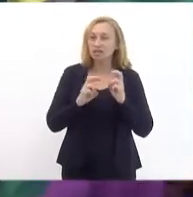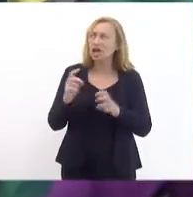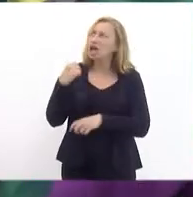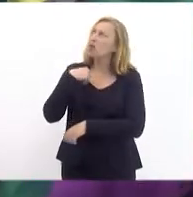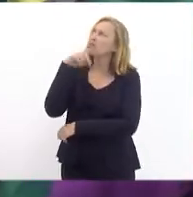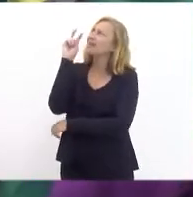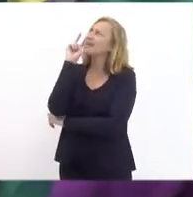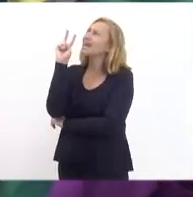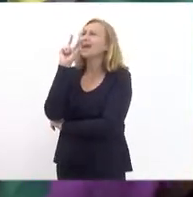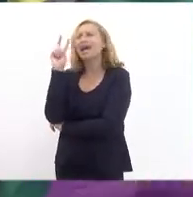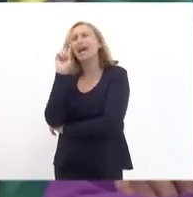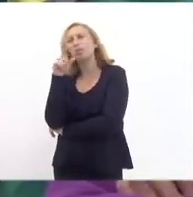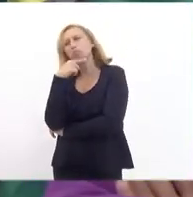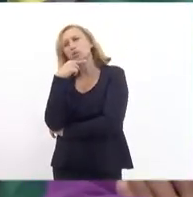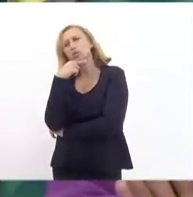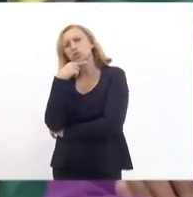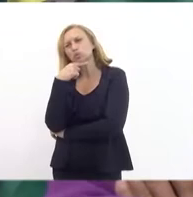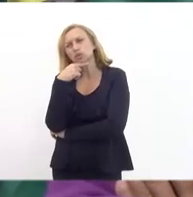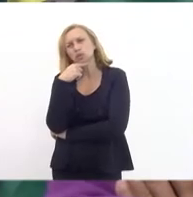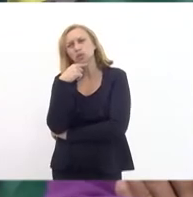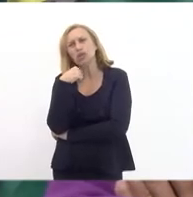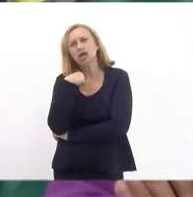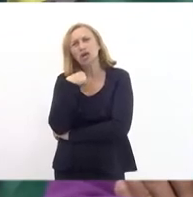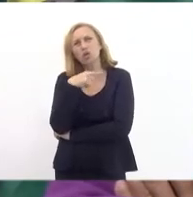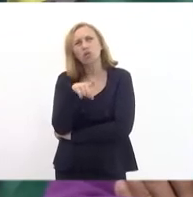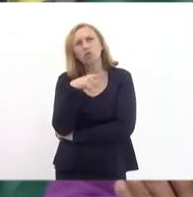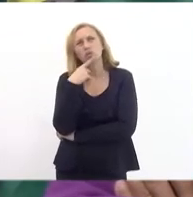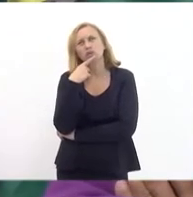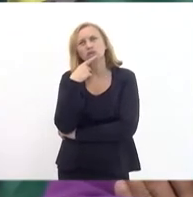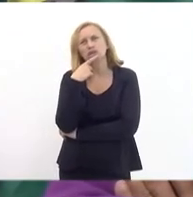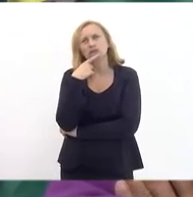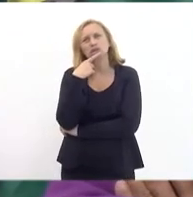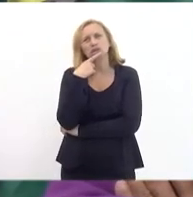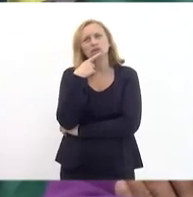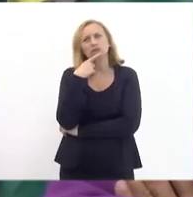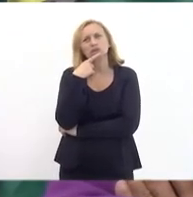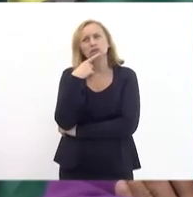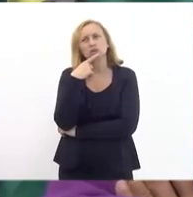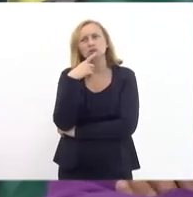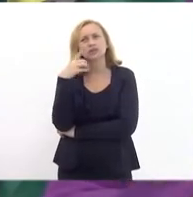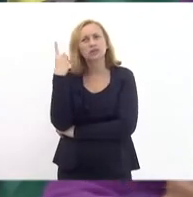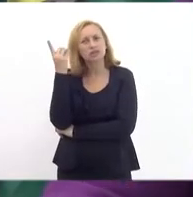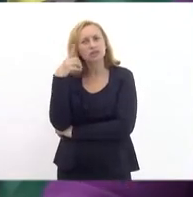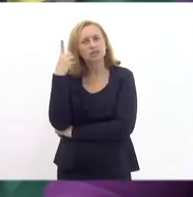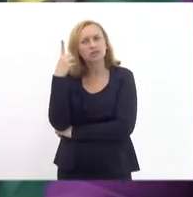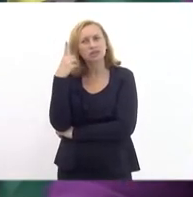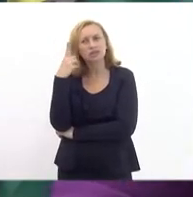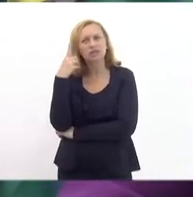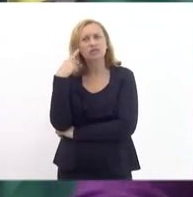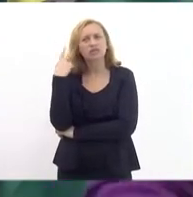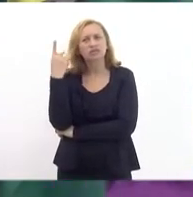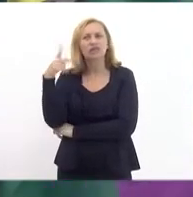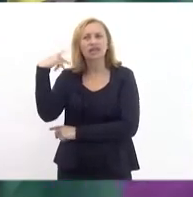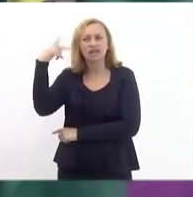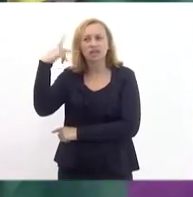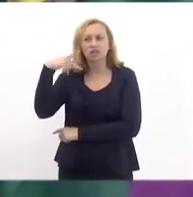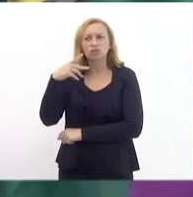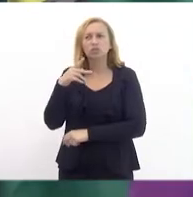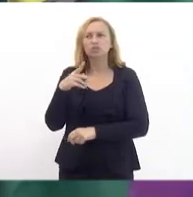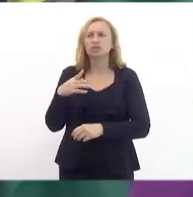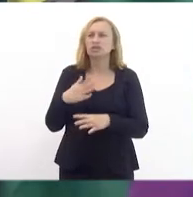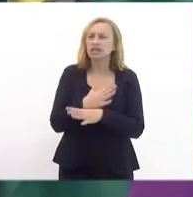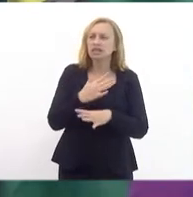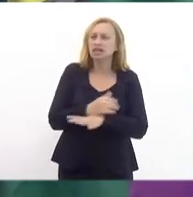lembro, eu fui parlamentar da cidade do Rio de Janeiro, vereador, durante muitos anos.